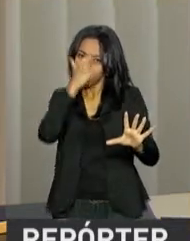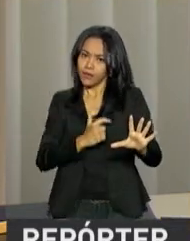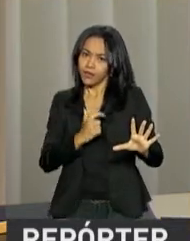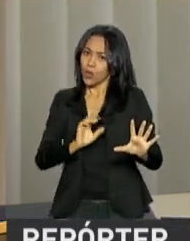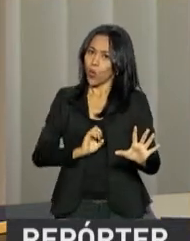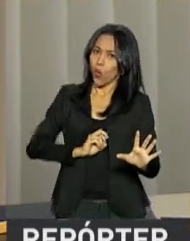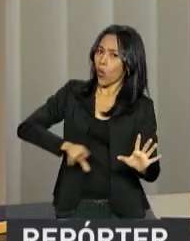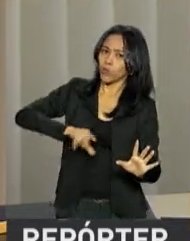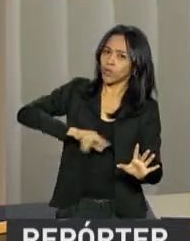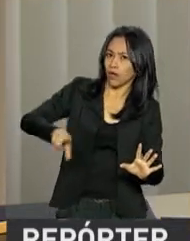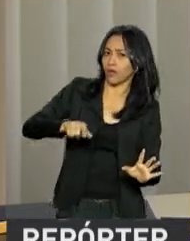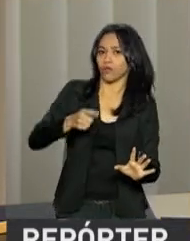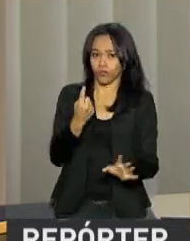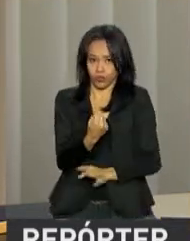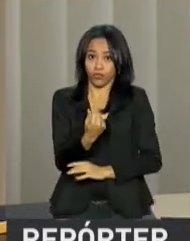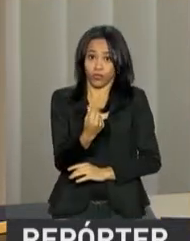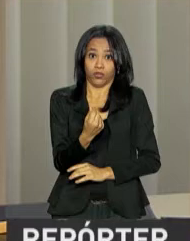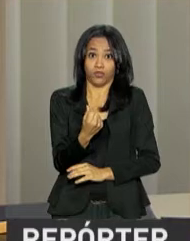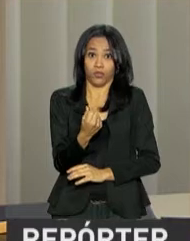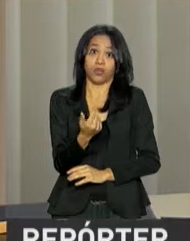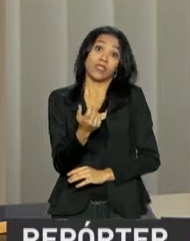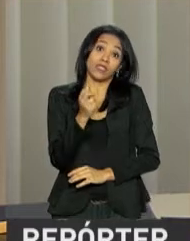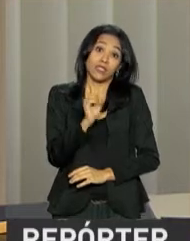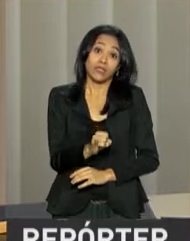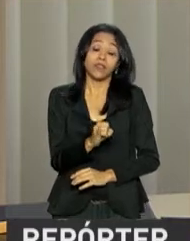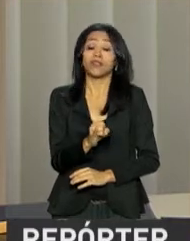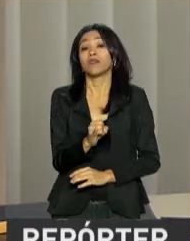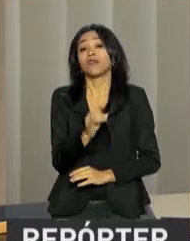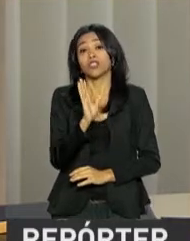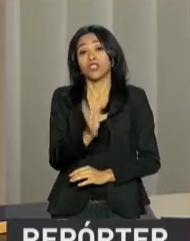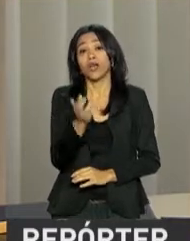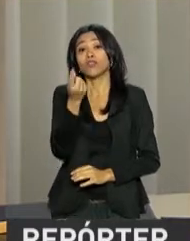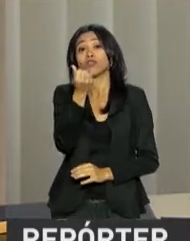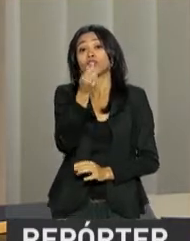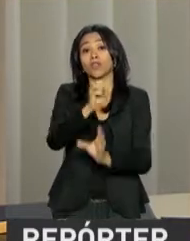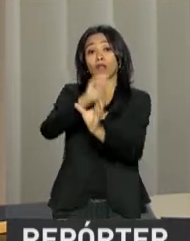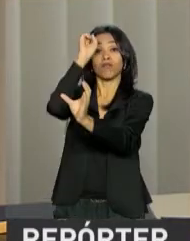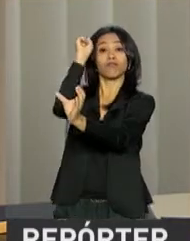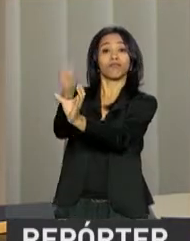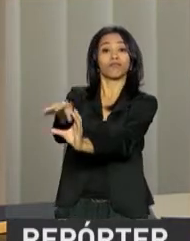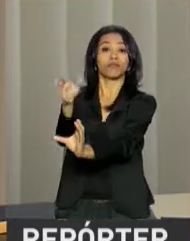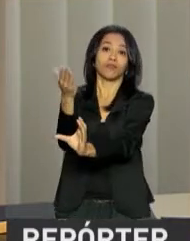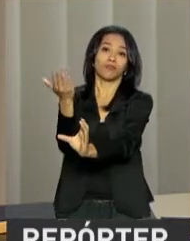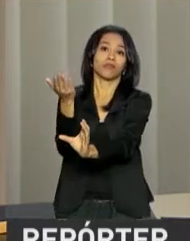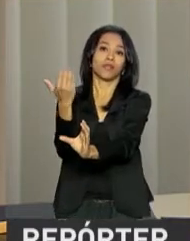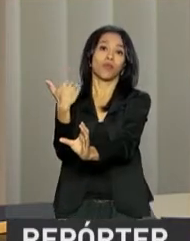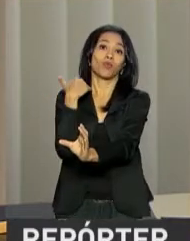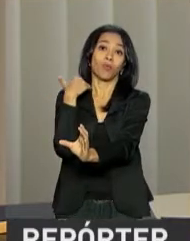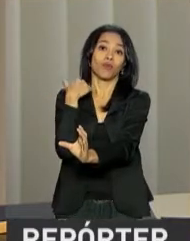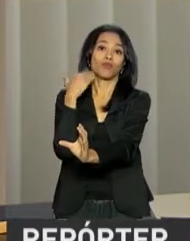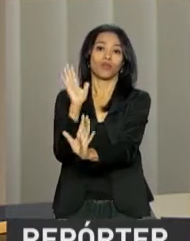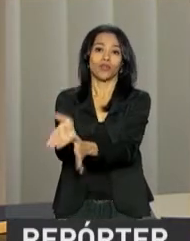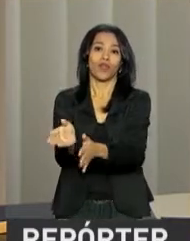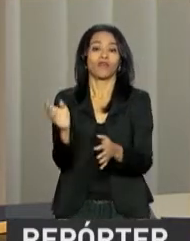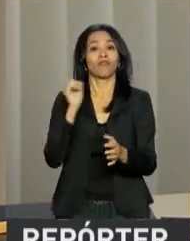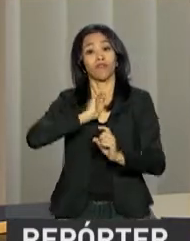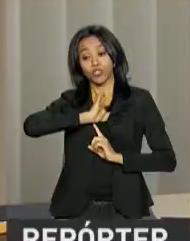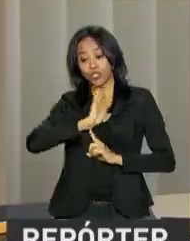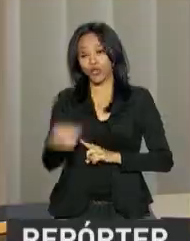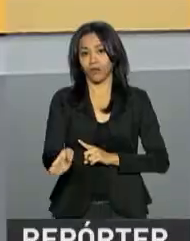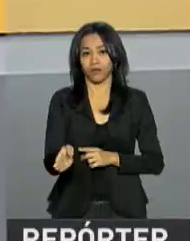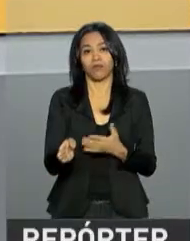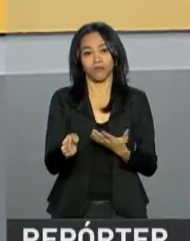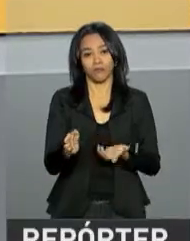ou ainda se esse benefício não foi disponibilizado na conta dele que esse é o primeiro procedimento é no decorrer do